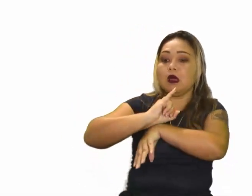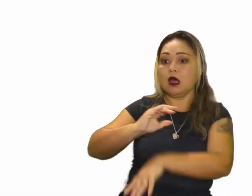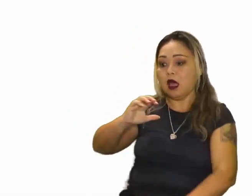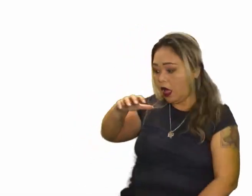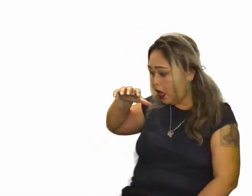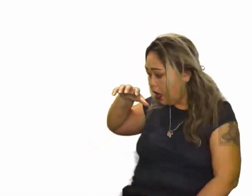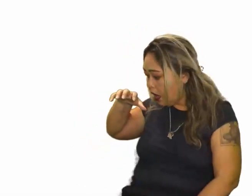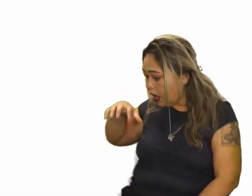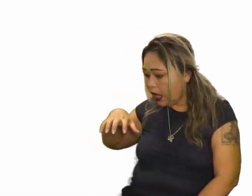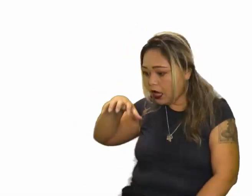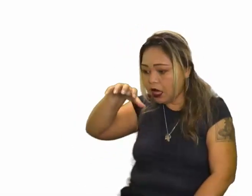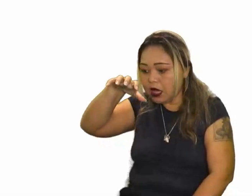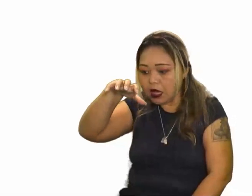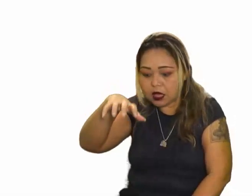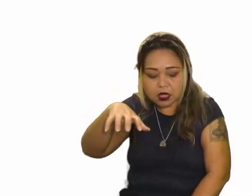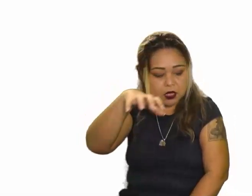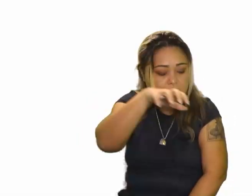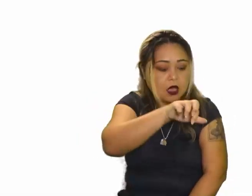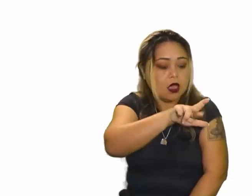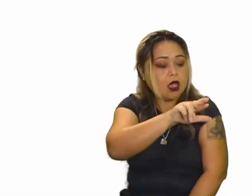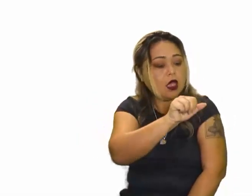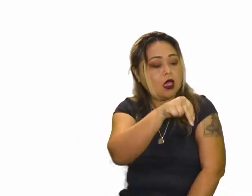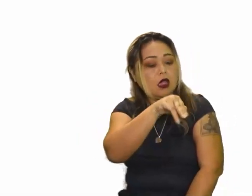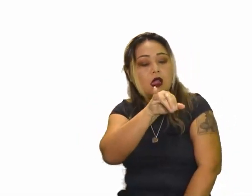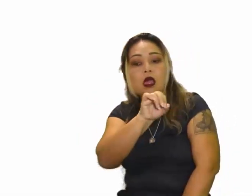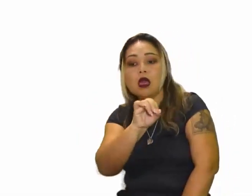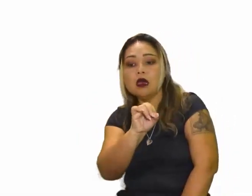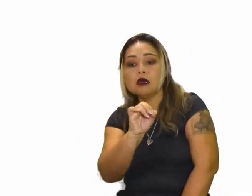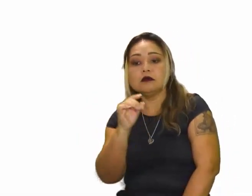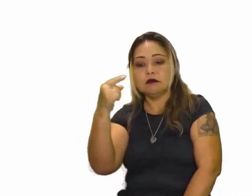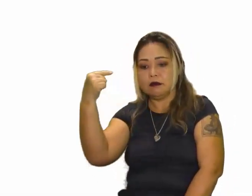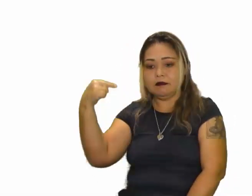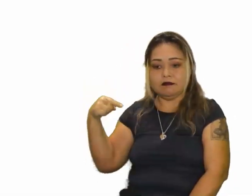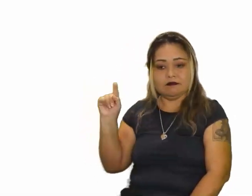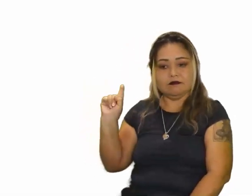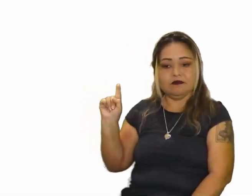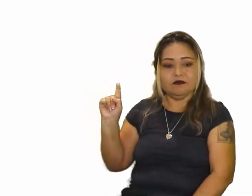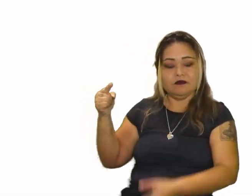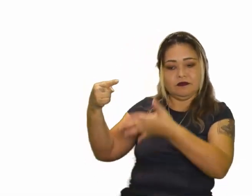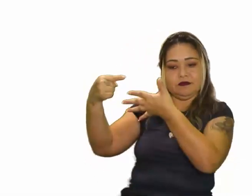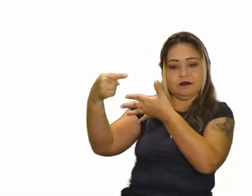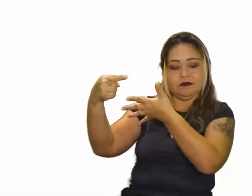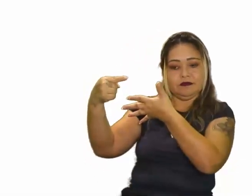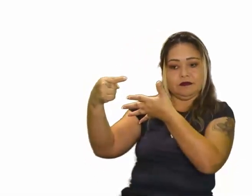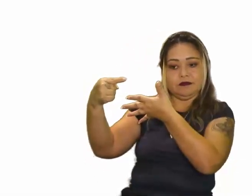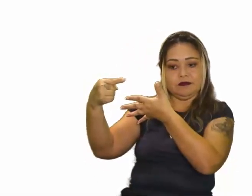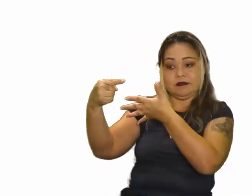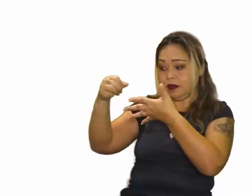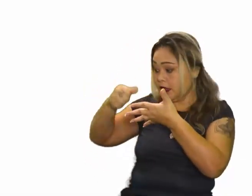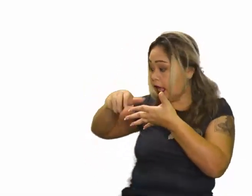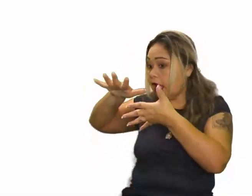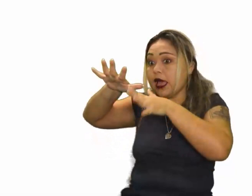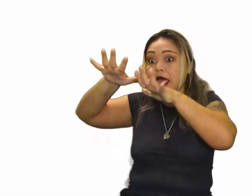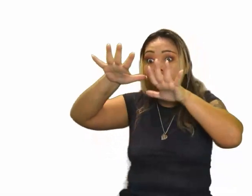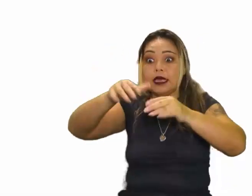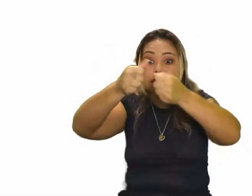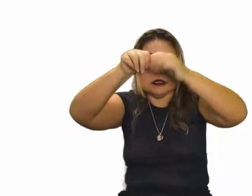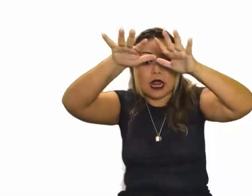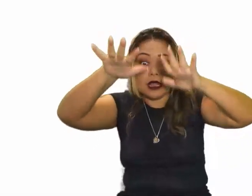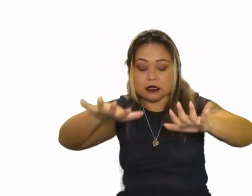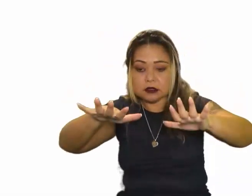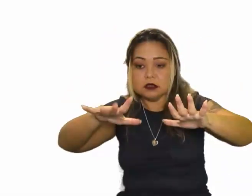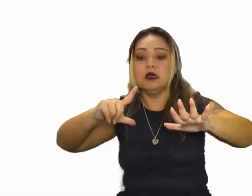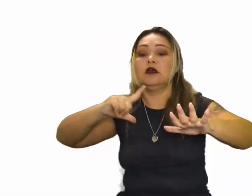Cada setor do ranário é constituído por esses... cada instalação do